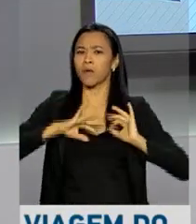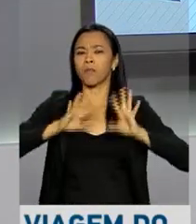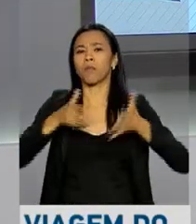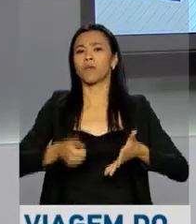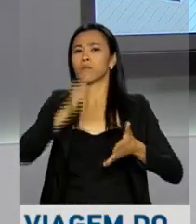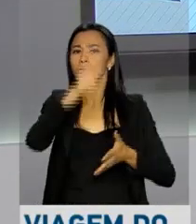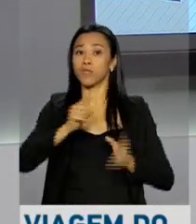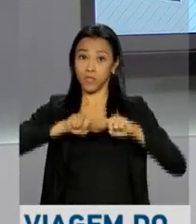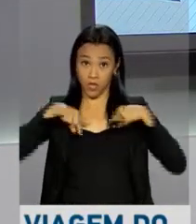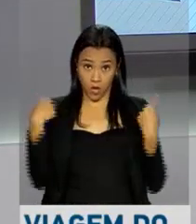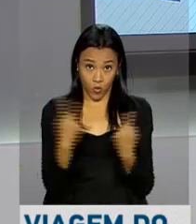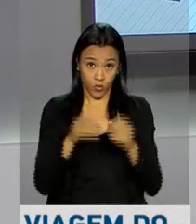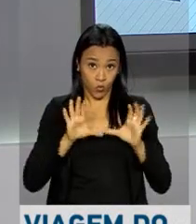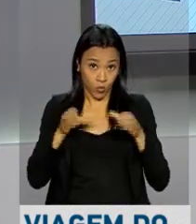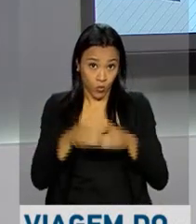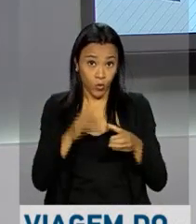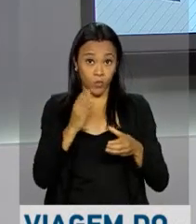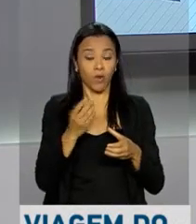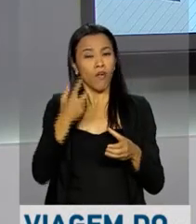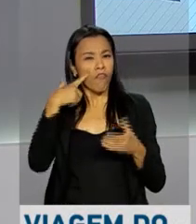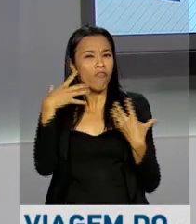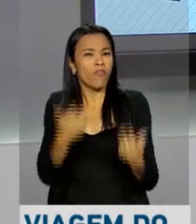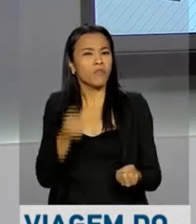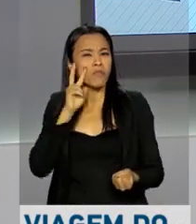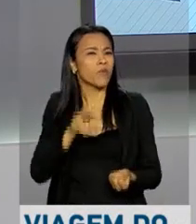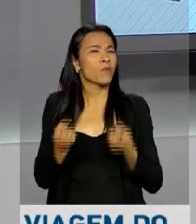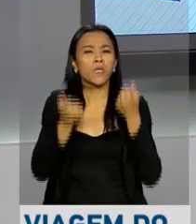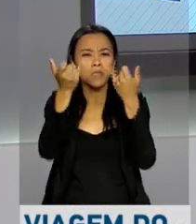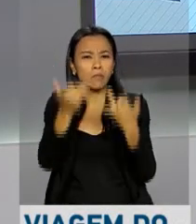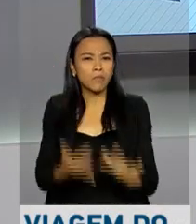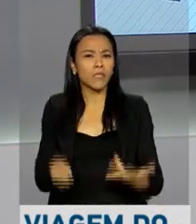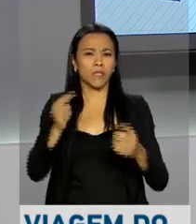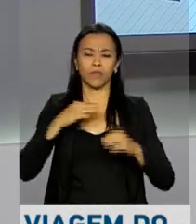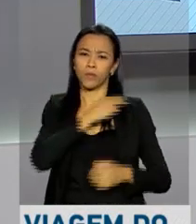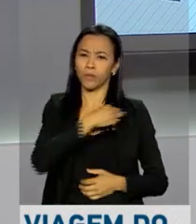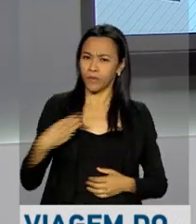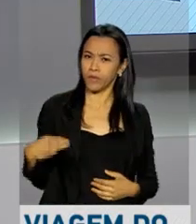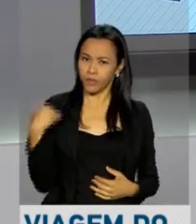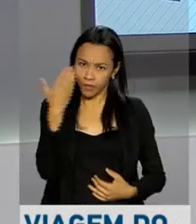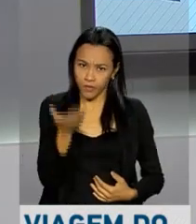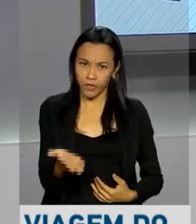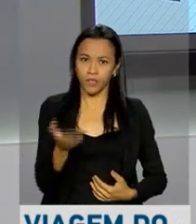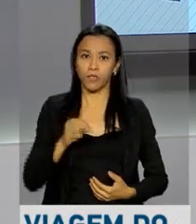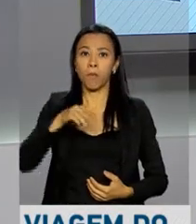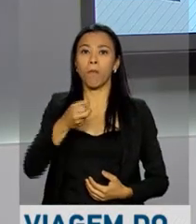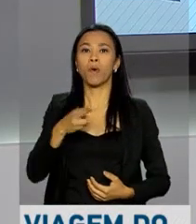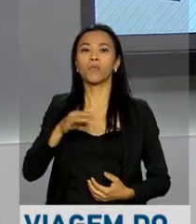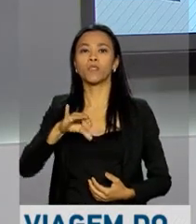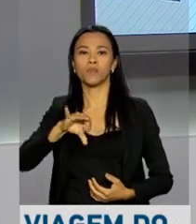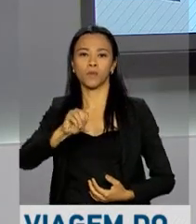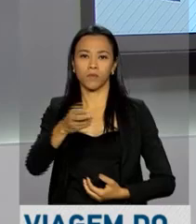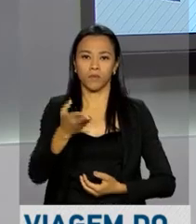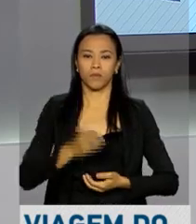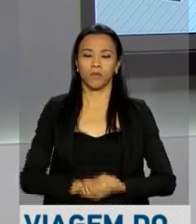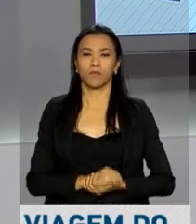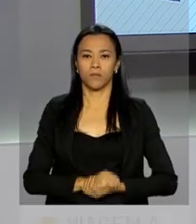nas reuniões do BRICS. Vamos ver o que disse o ministro dos Transportes, Portos e Aviação Civil, Maurício